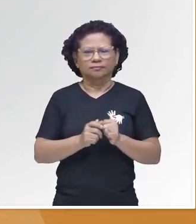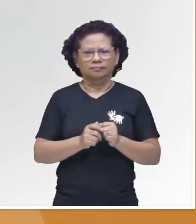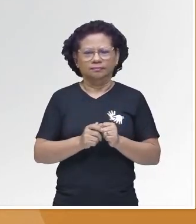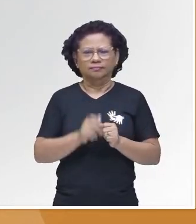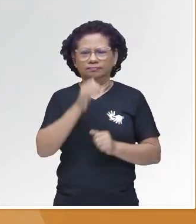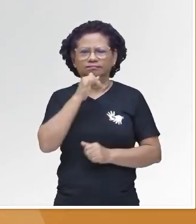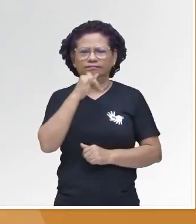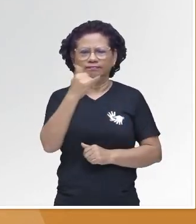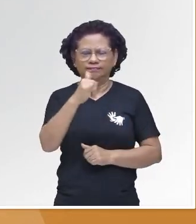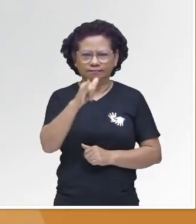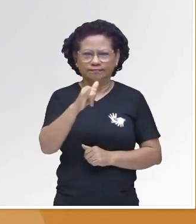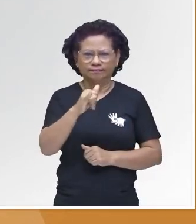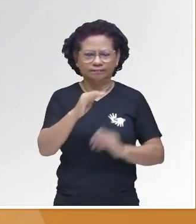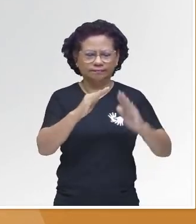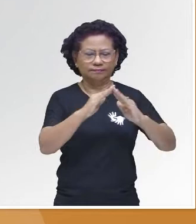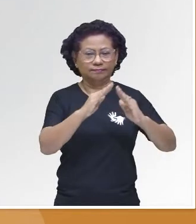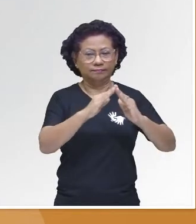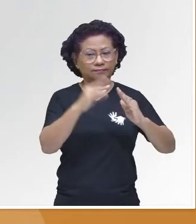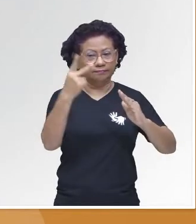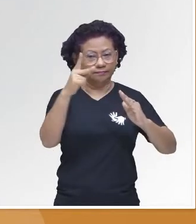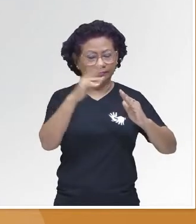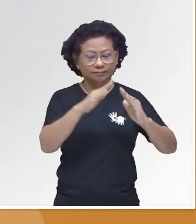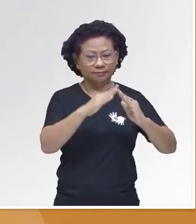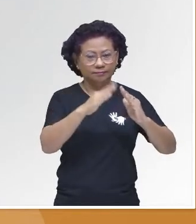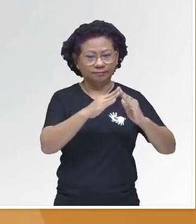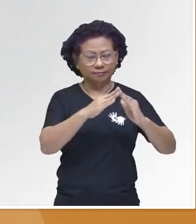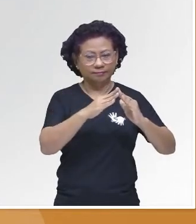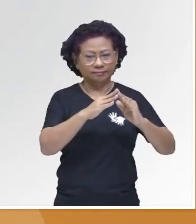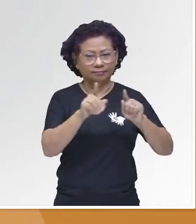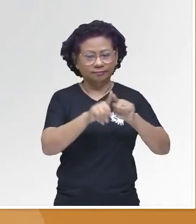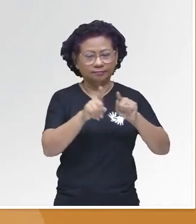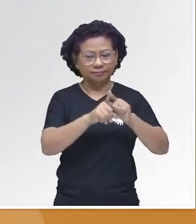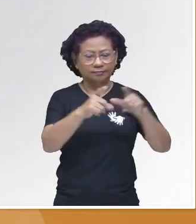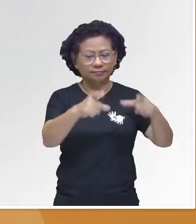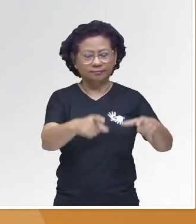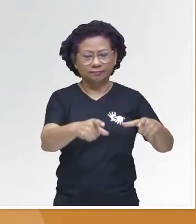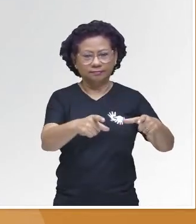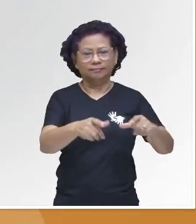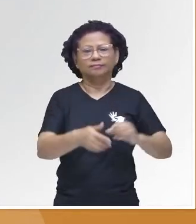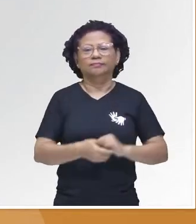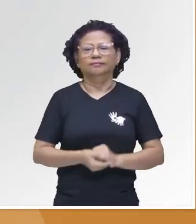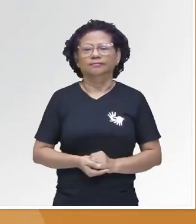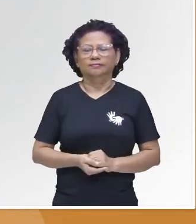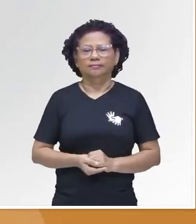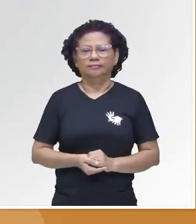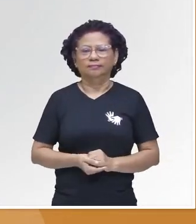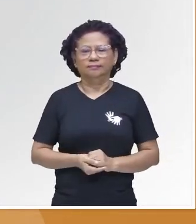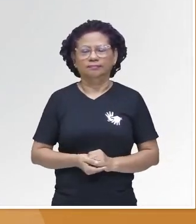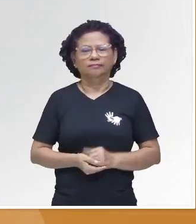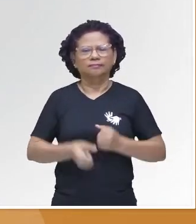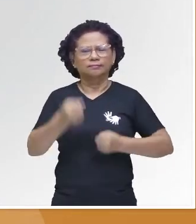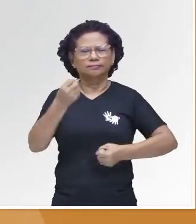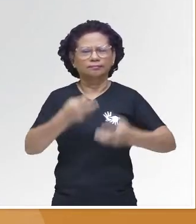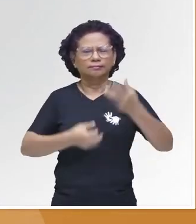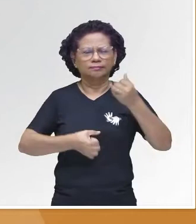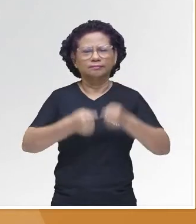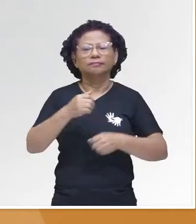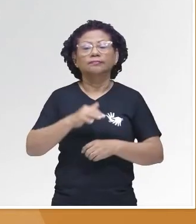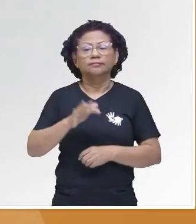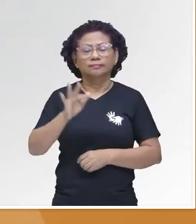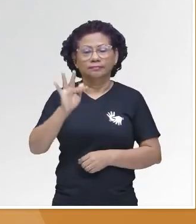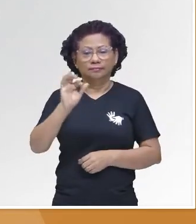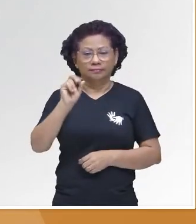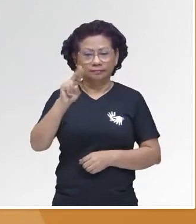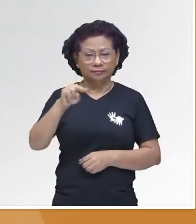comunidade? Iniciando então a nossa aula, né, sobre as fontes de energia, as fontes renováveis e